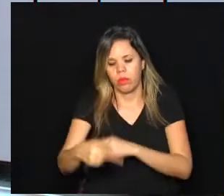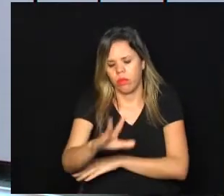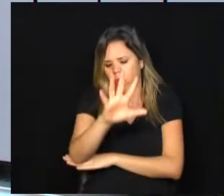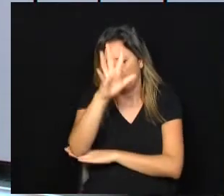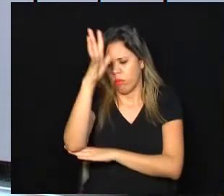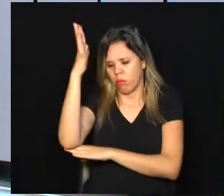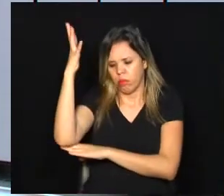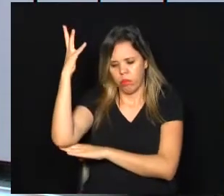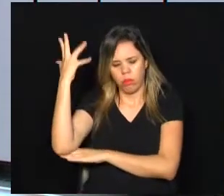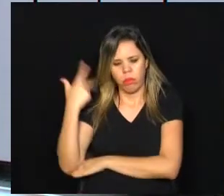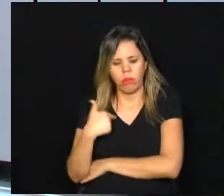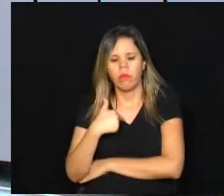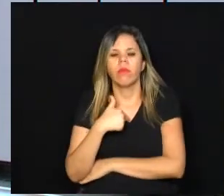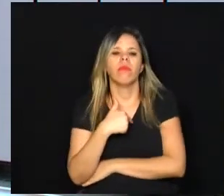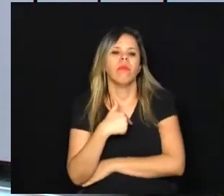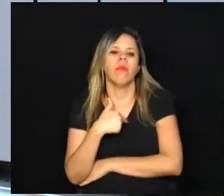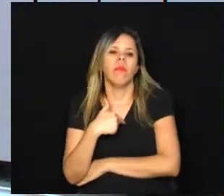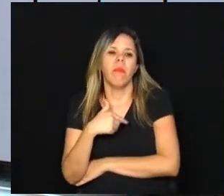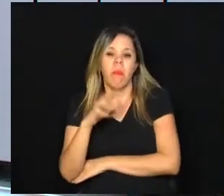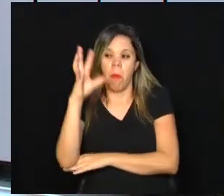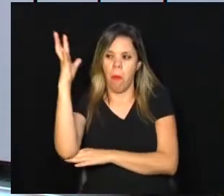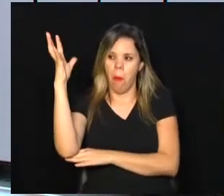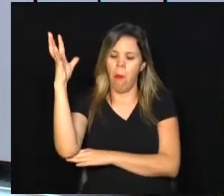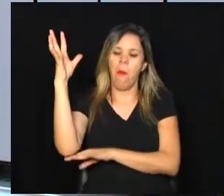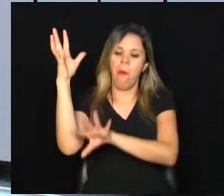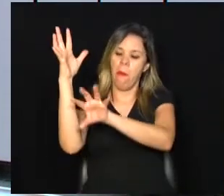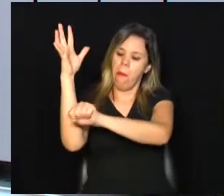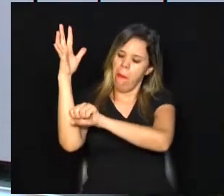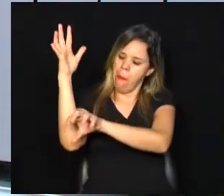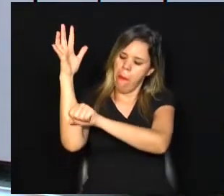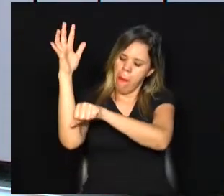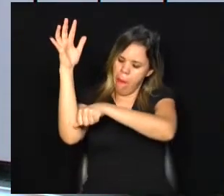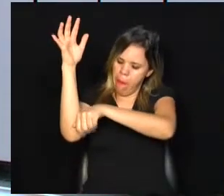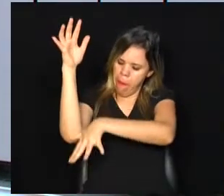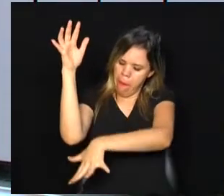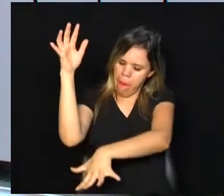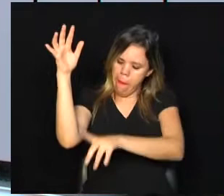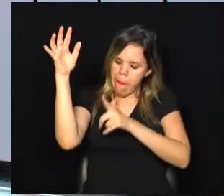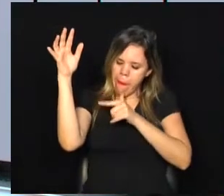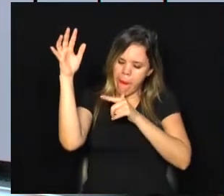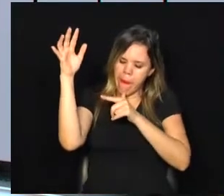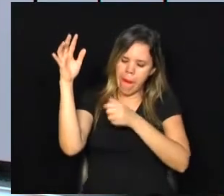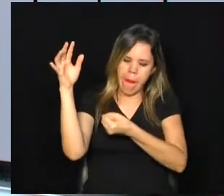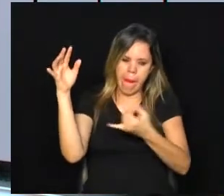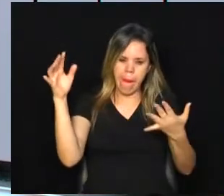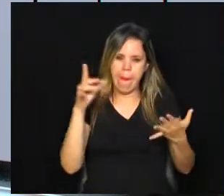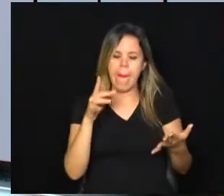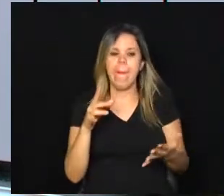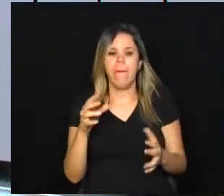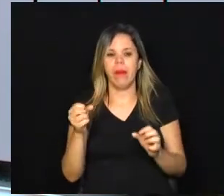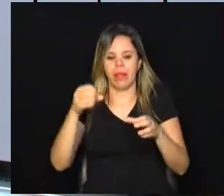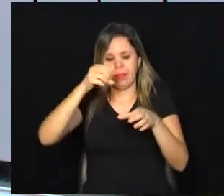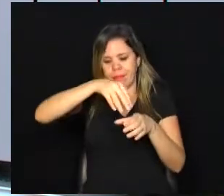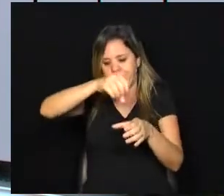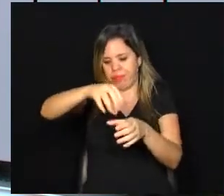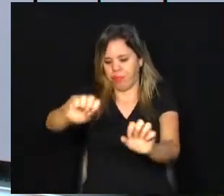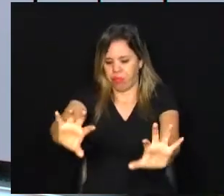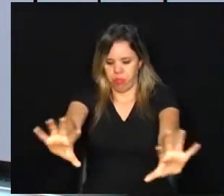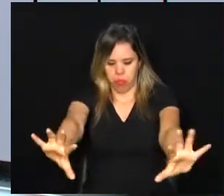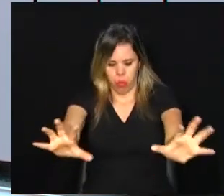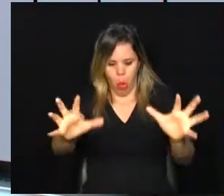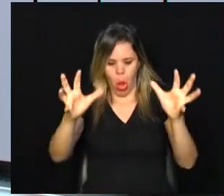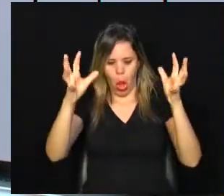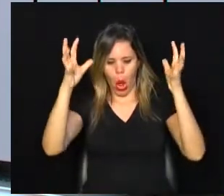sabe que as árvores são grandes reservatórios e produtoras de água. Então, quanto mais árvores a gente tiver, inclusive